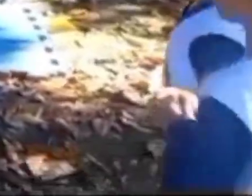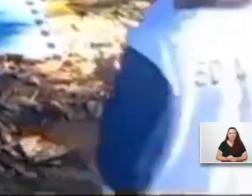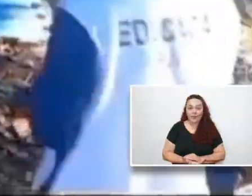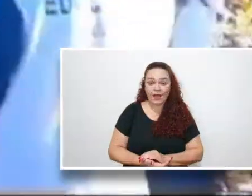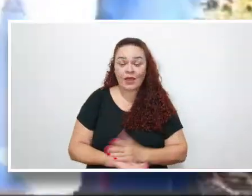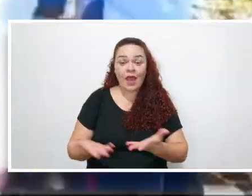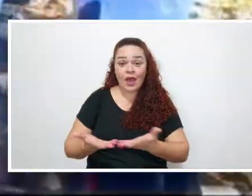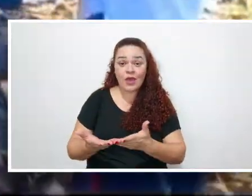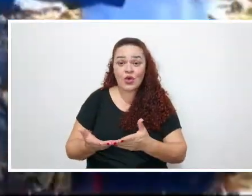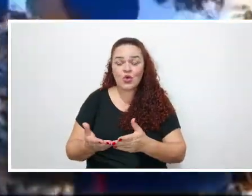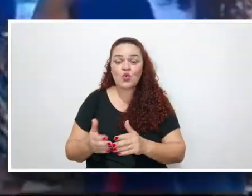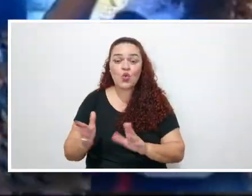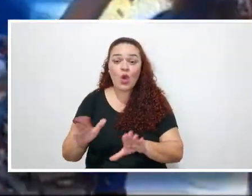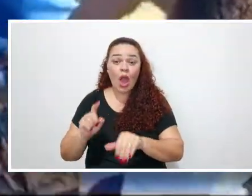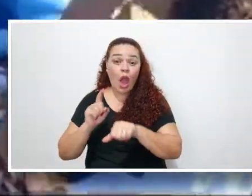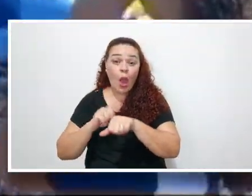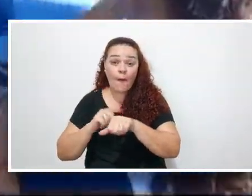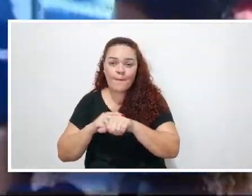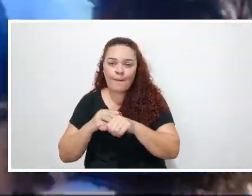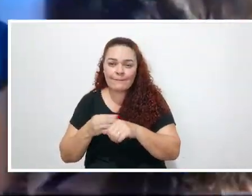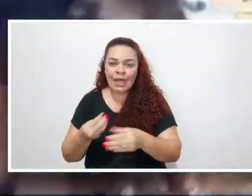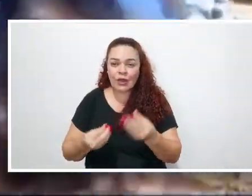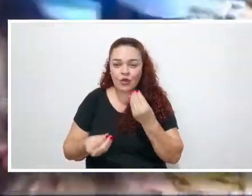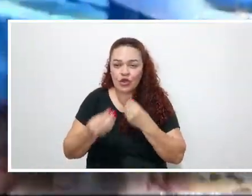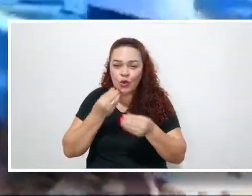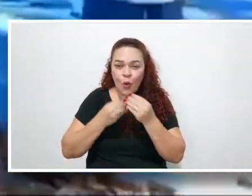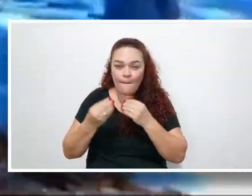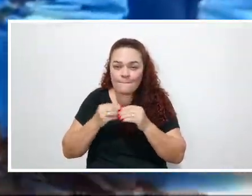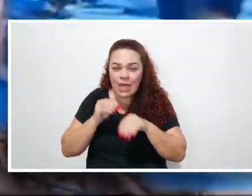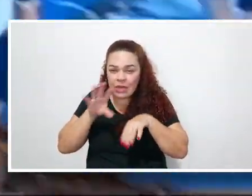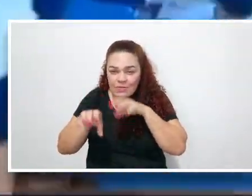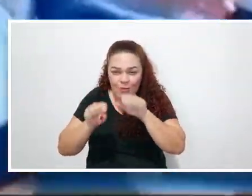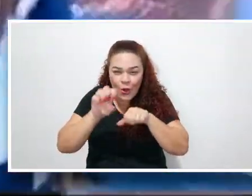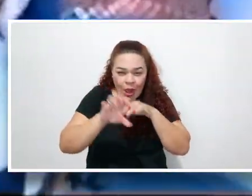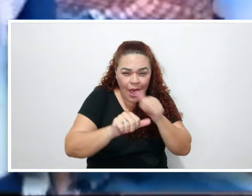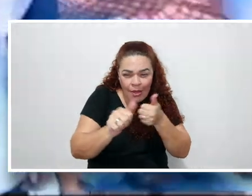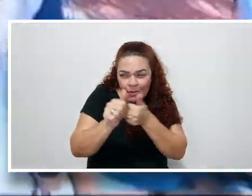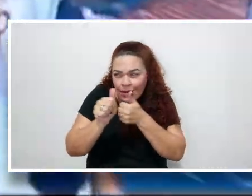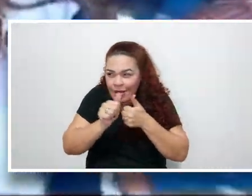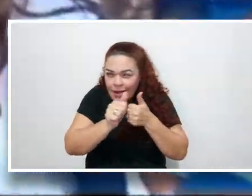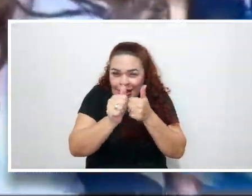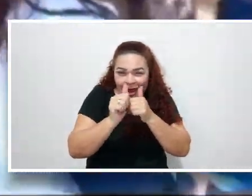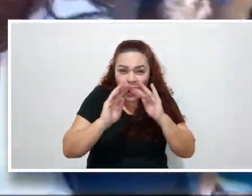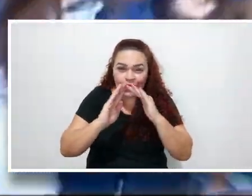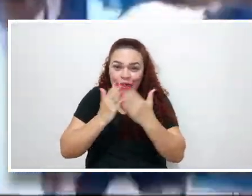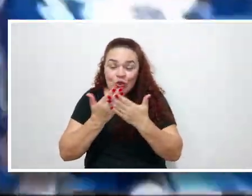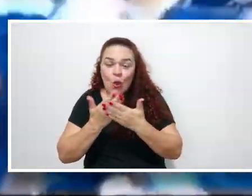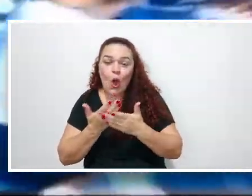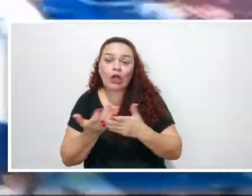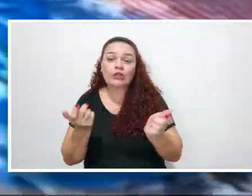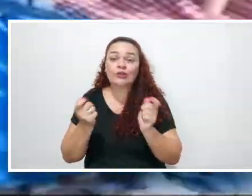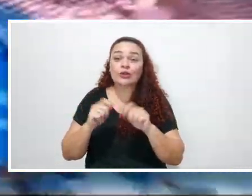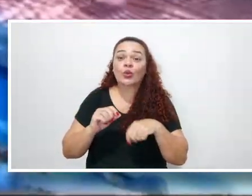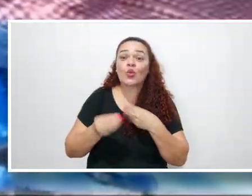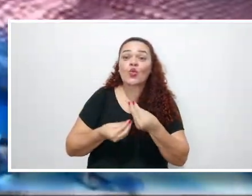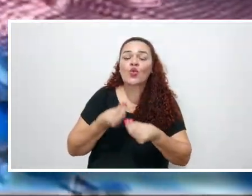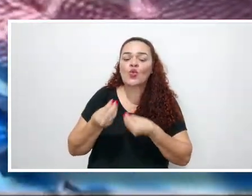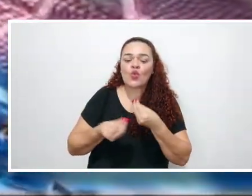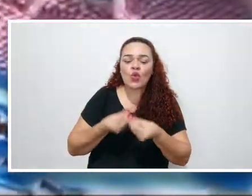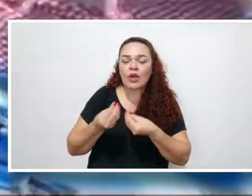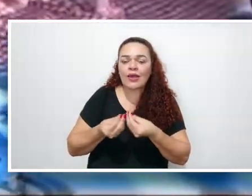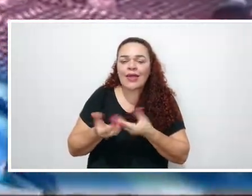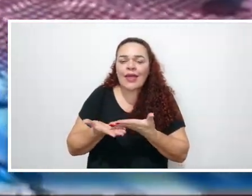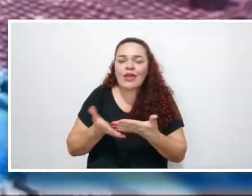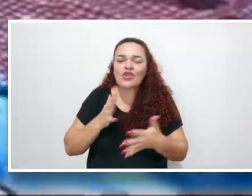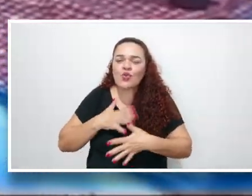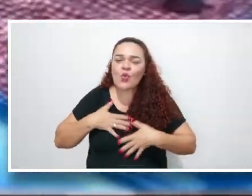O piquenique literário nasceu da oportunidade de explorar todo o território em torno da escola, com a necessidade de ampliar